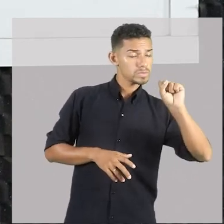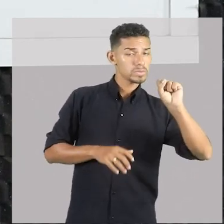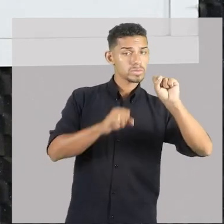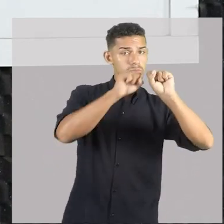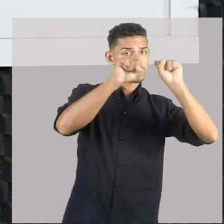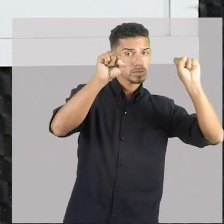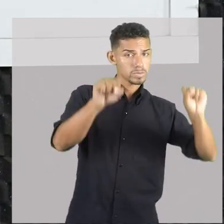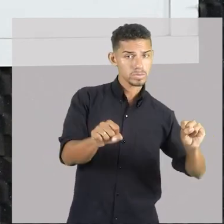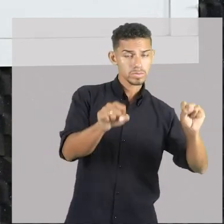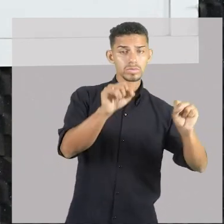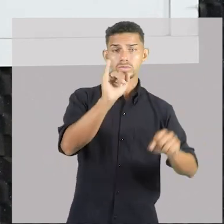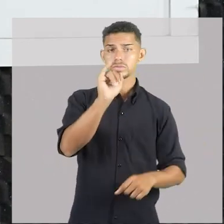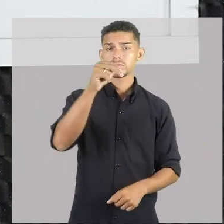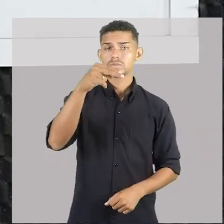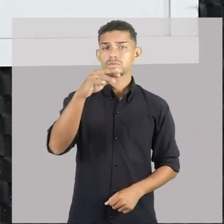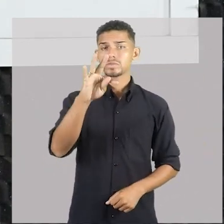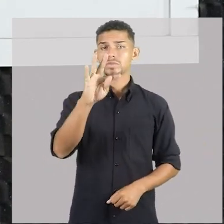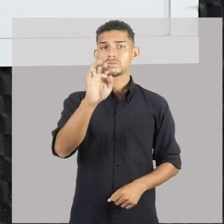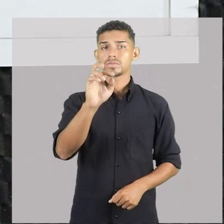de Unidades de Medida,